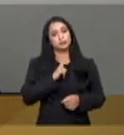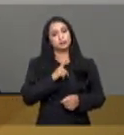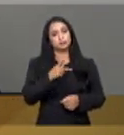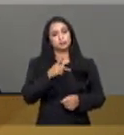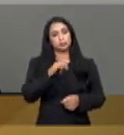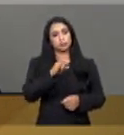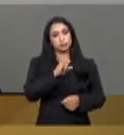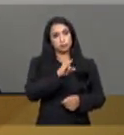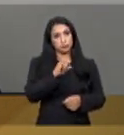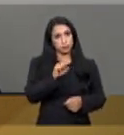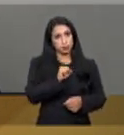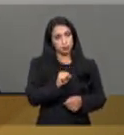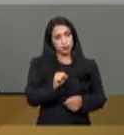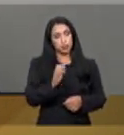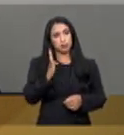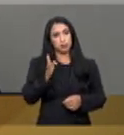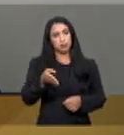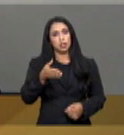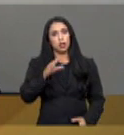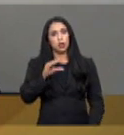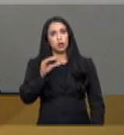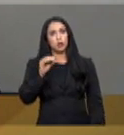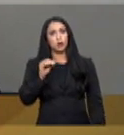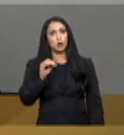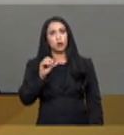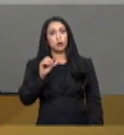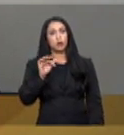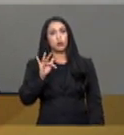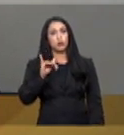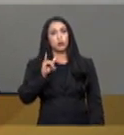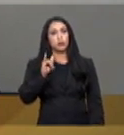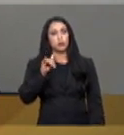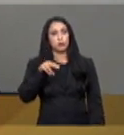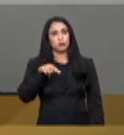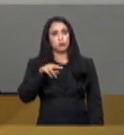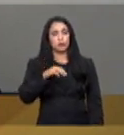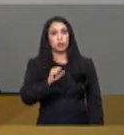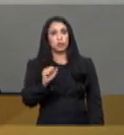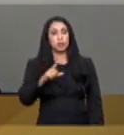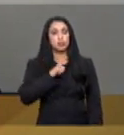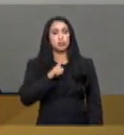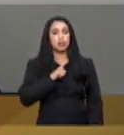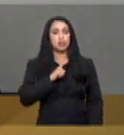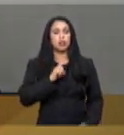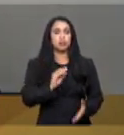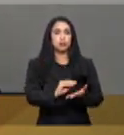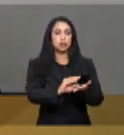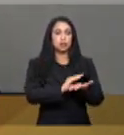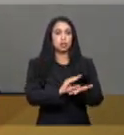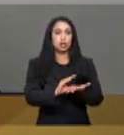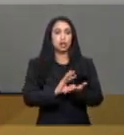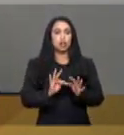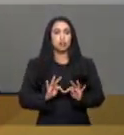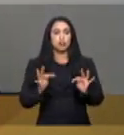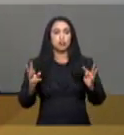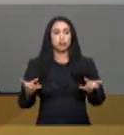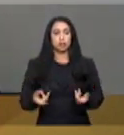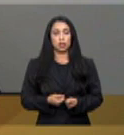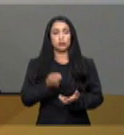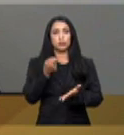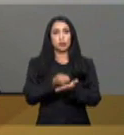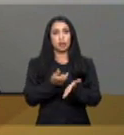COFINS para esclarecer que se cada contribuinte terá o direito de retirar o resultado da incidência integral do